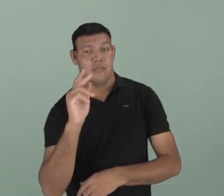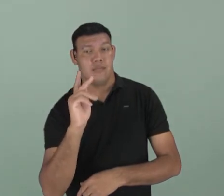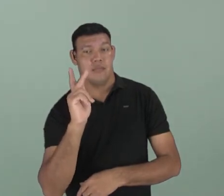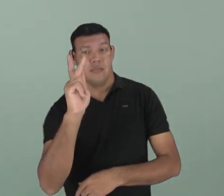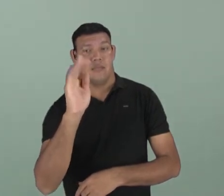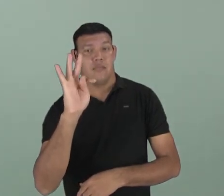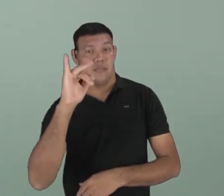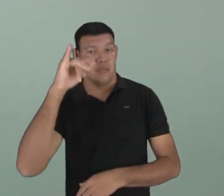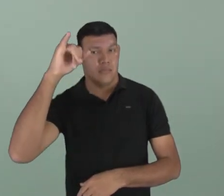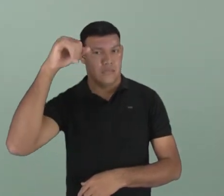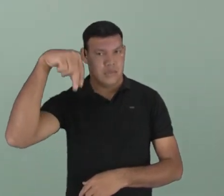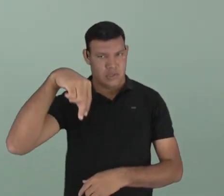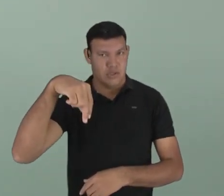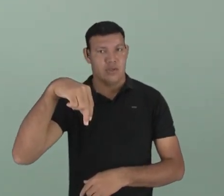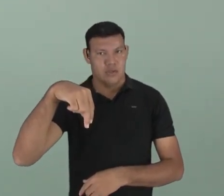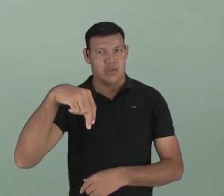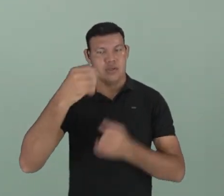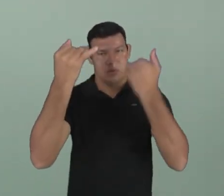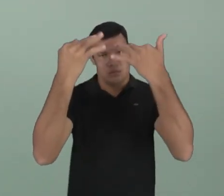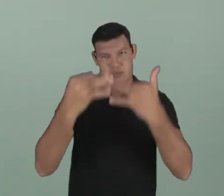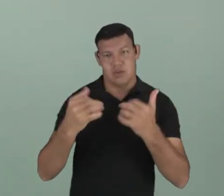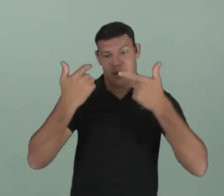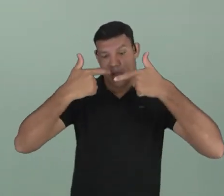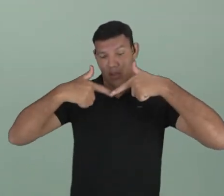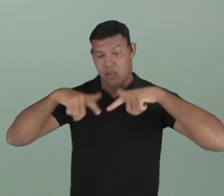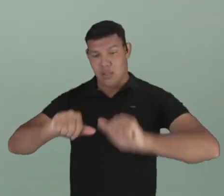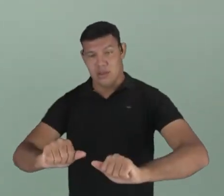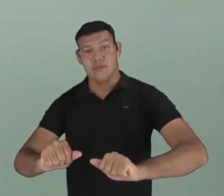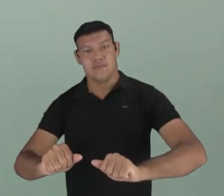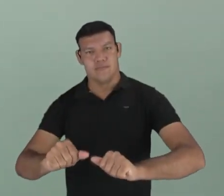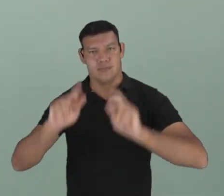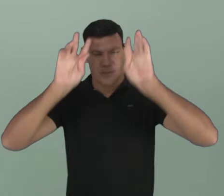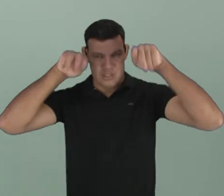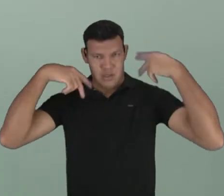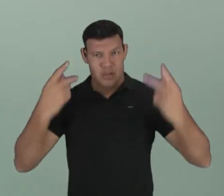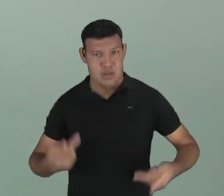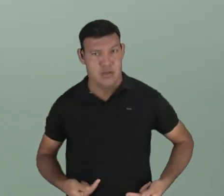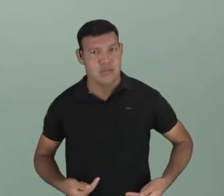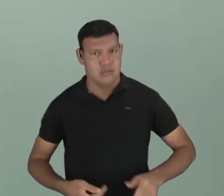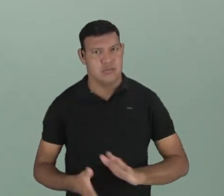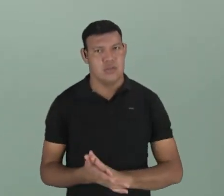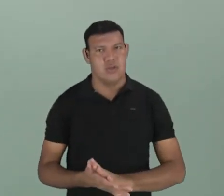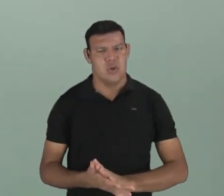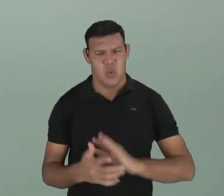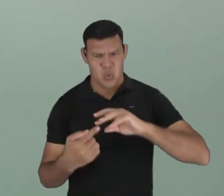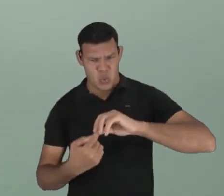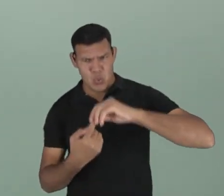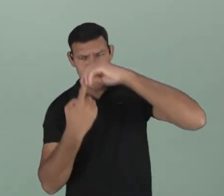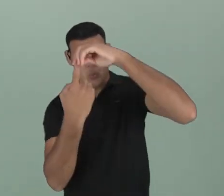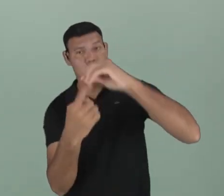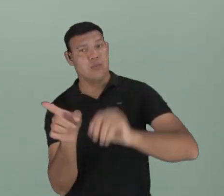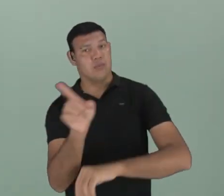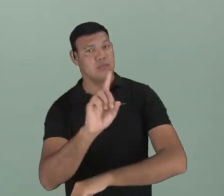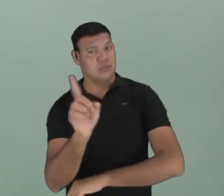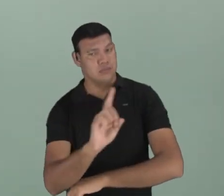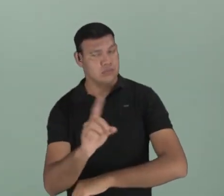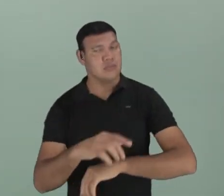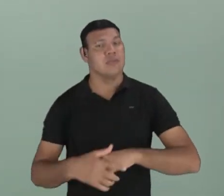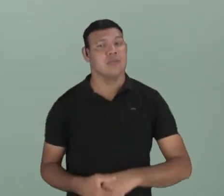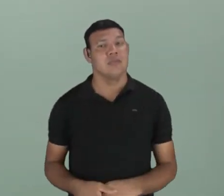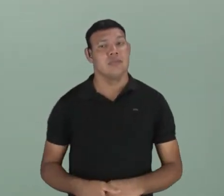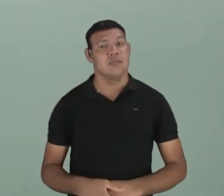muito lá na linguística, que o ser humano ele não é por si só uma construção